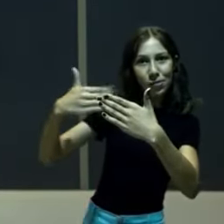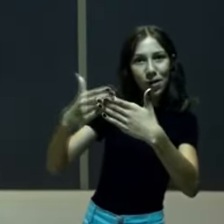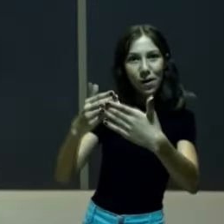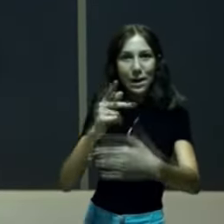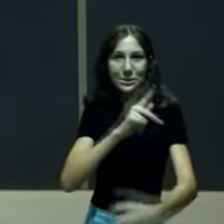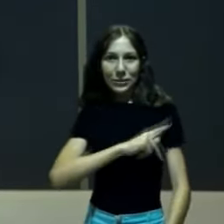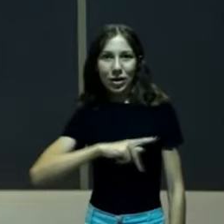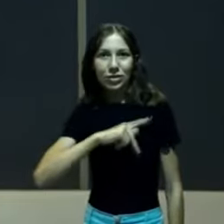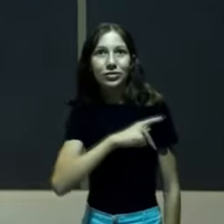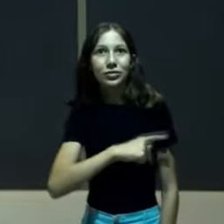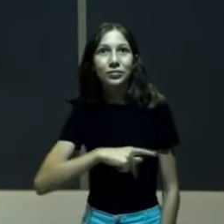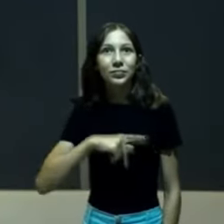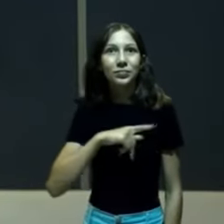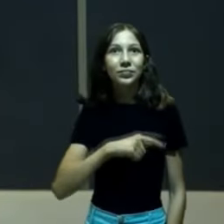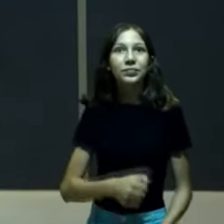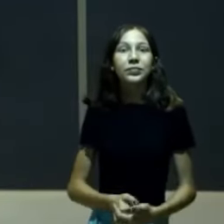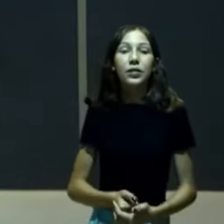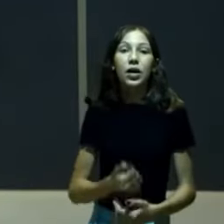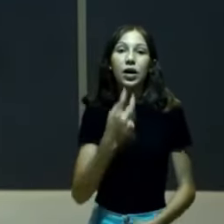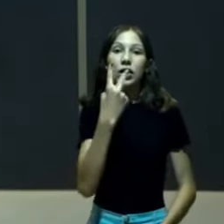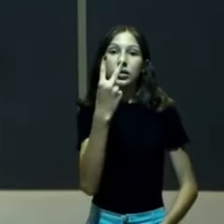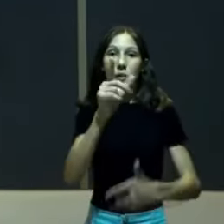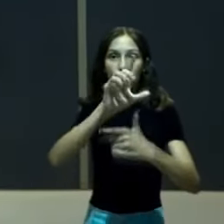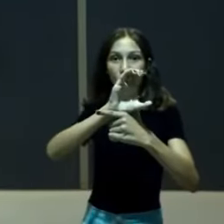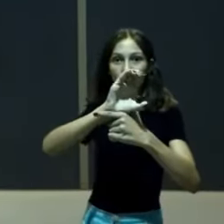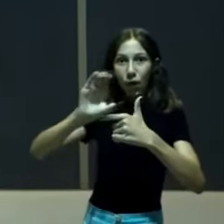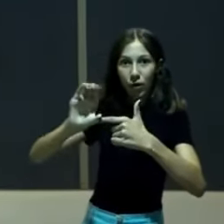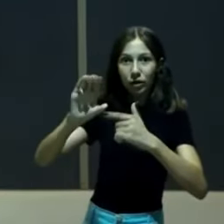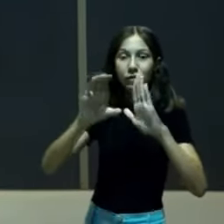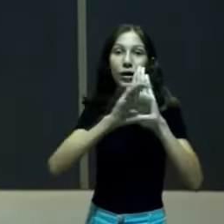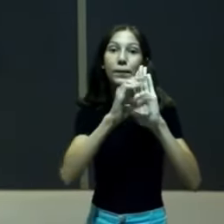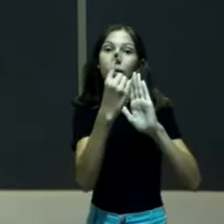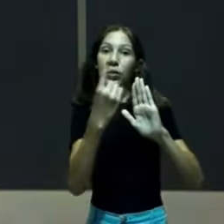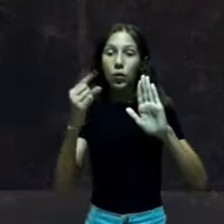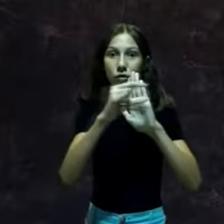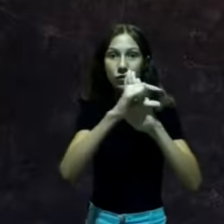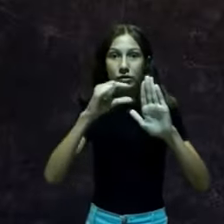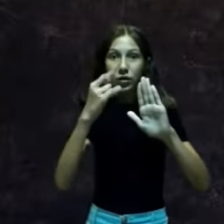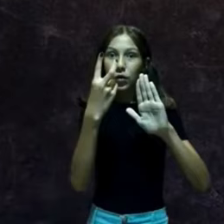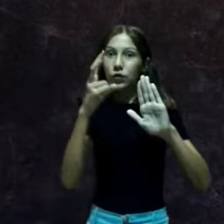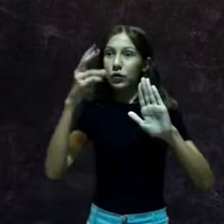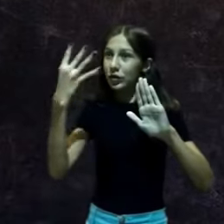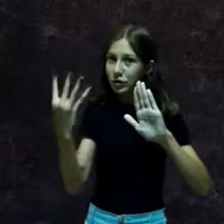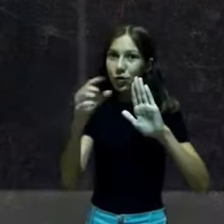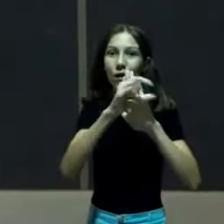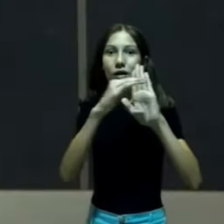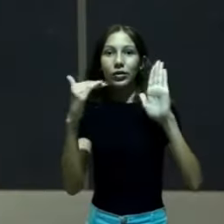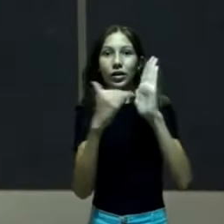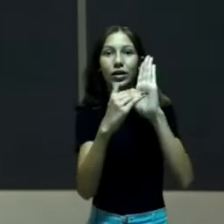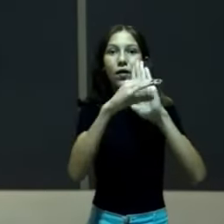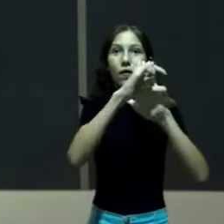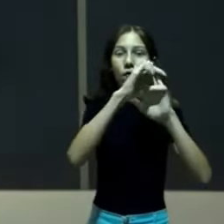passou. Se puder colocar para mim, 2 Coríntios capítulo 11, versículo 24 ao 27.